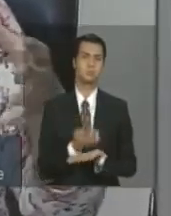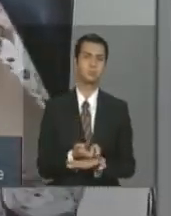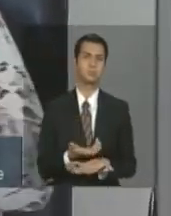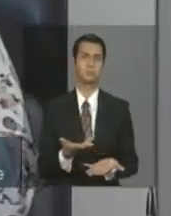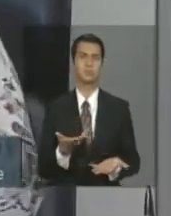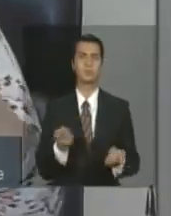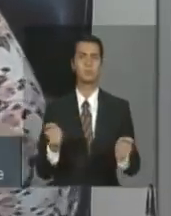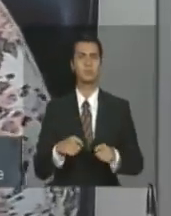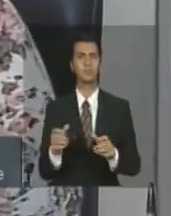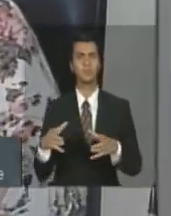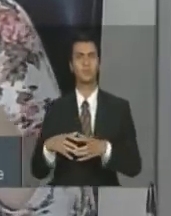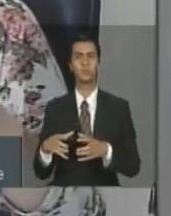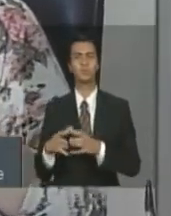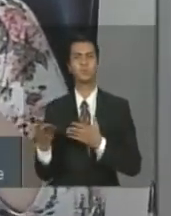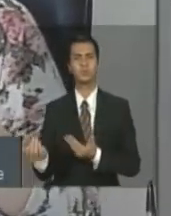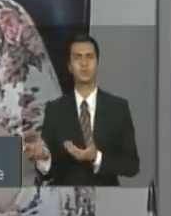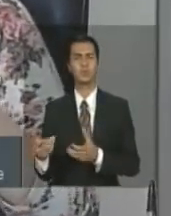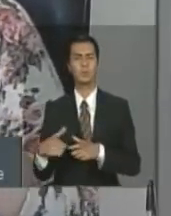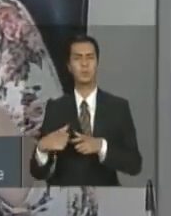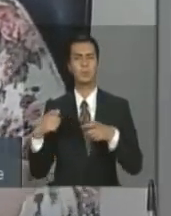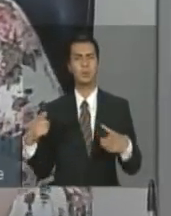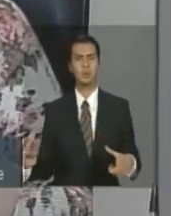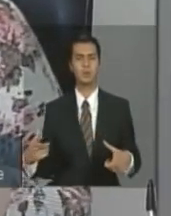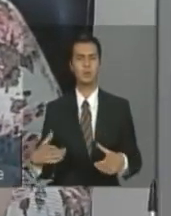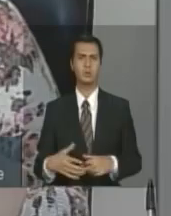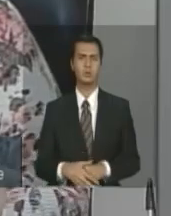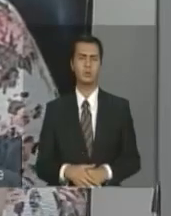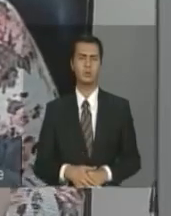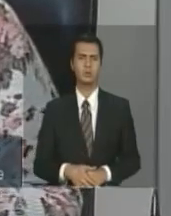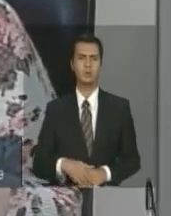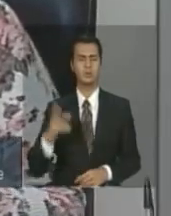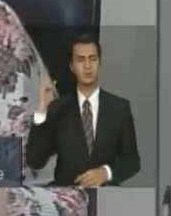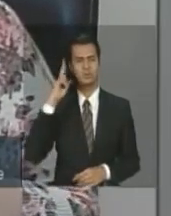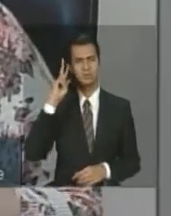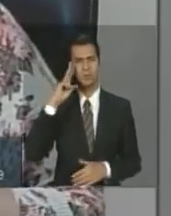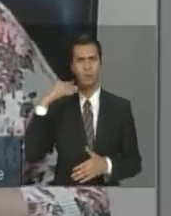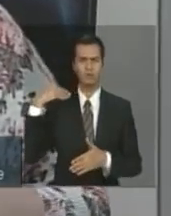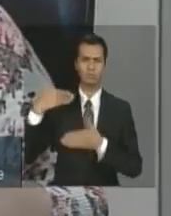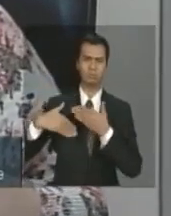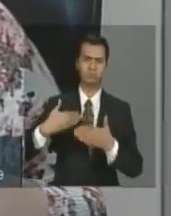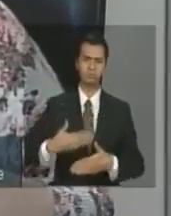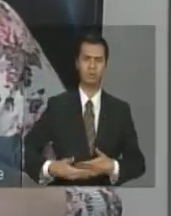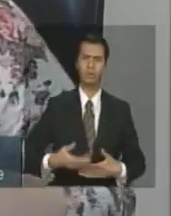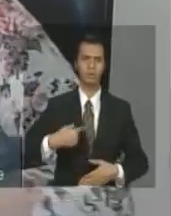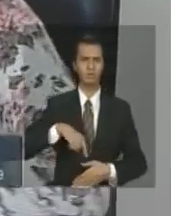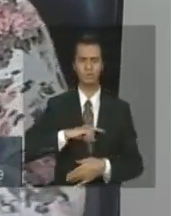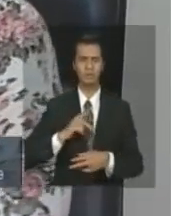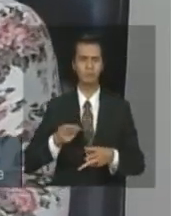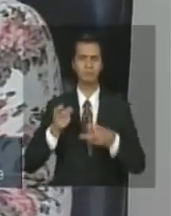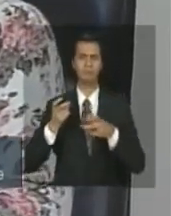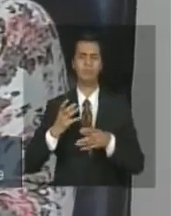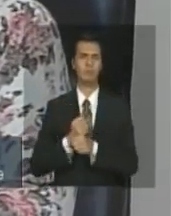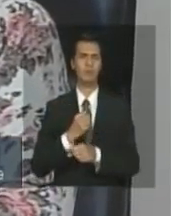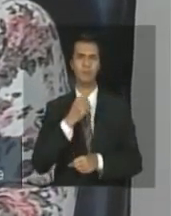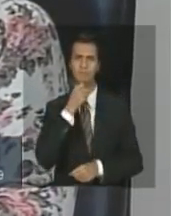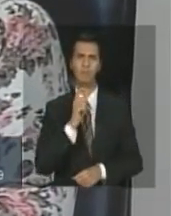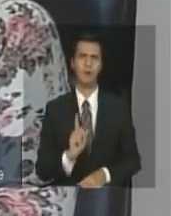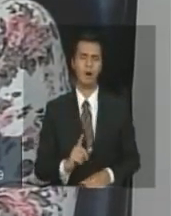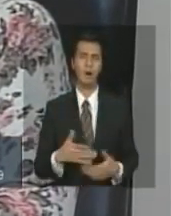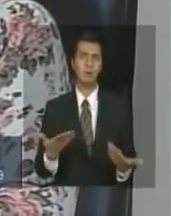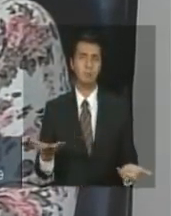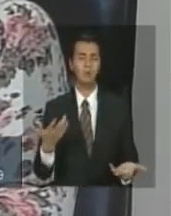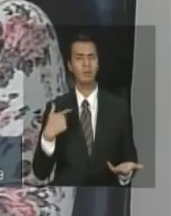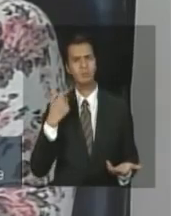de jovens, né, nesse período histórico que a gente não tinha conseguido apurar.